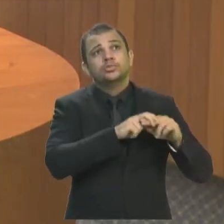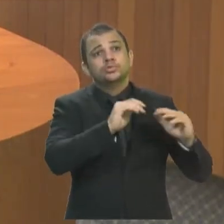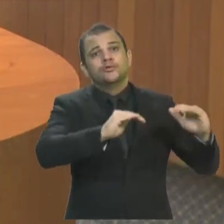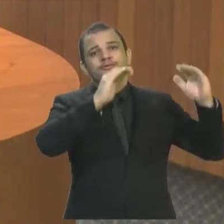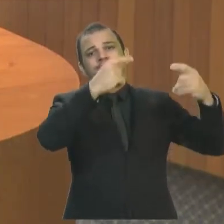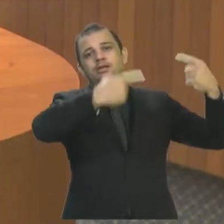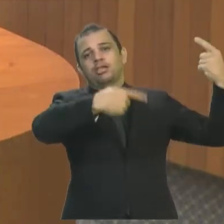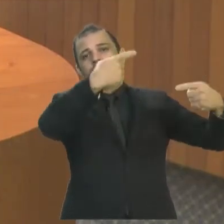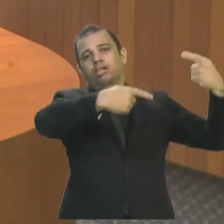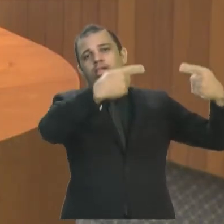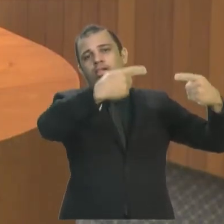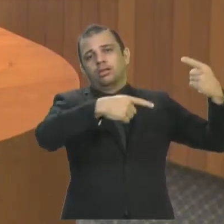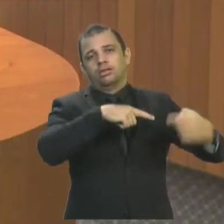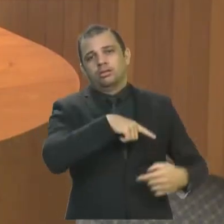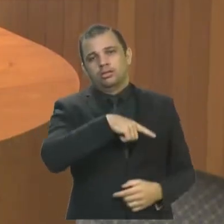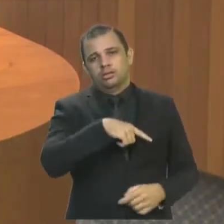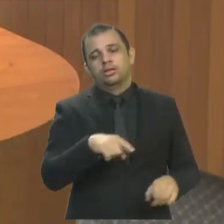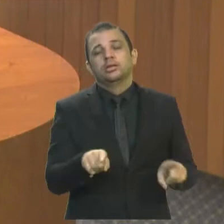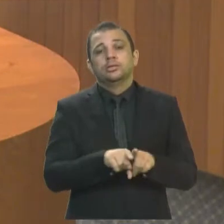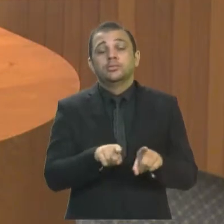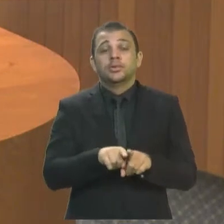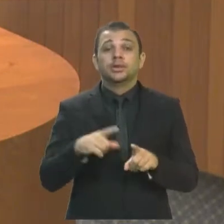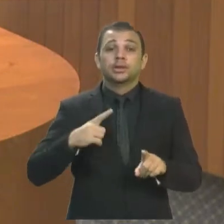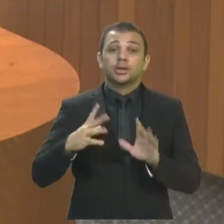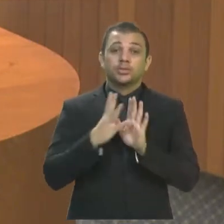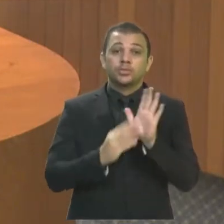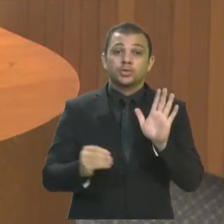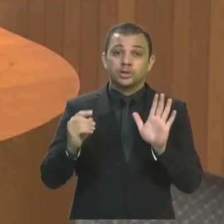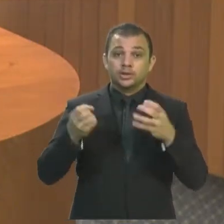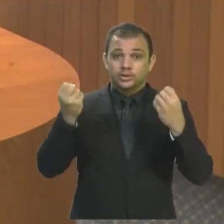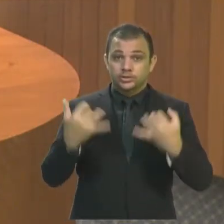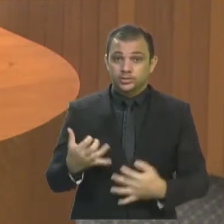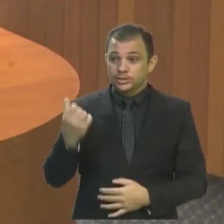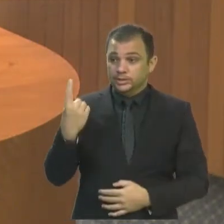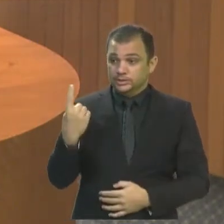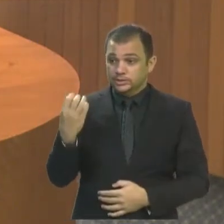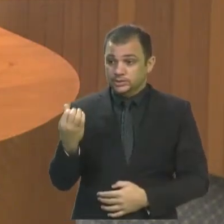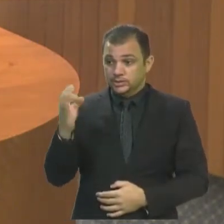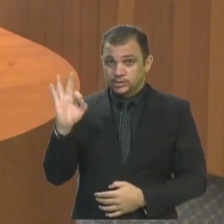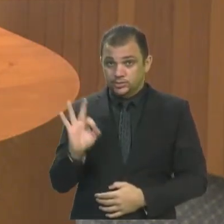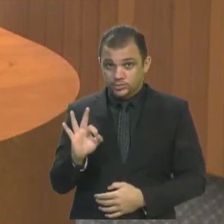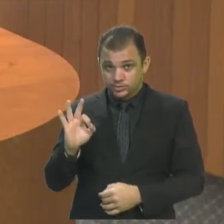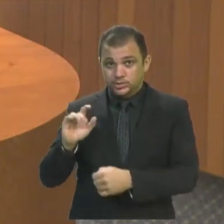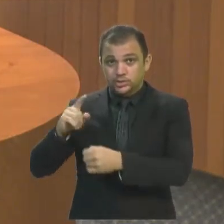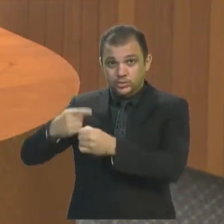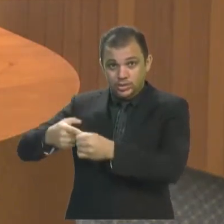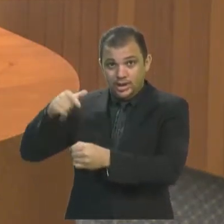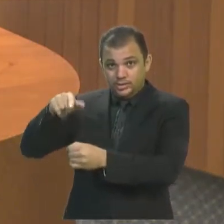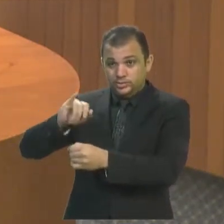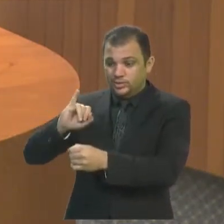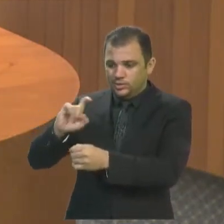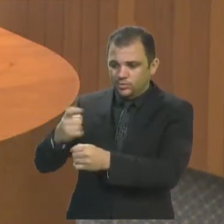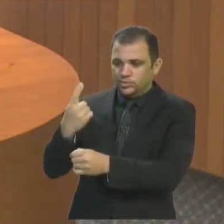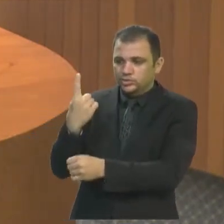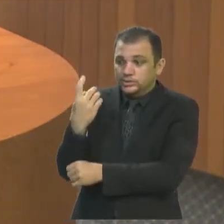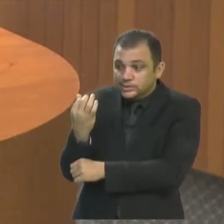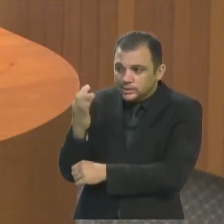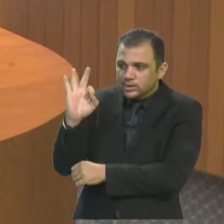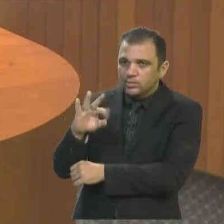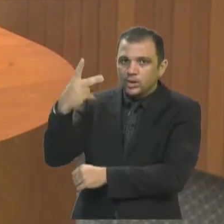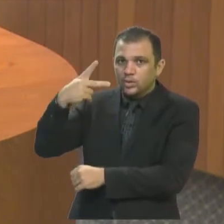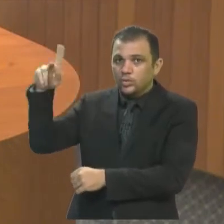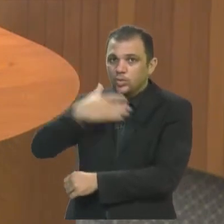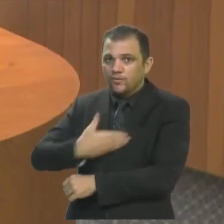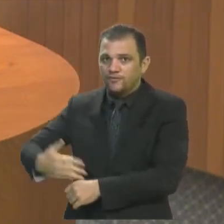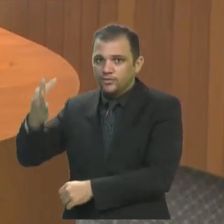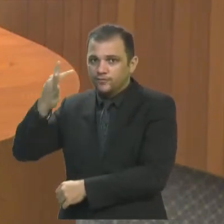que 16% do imposto do combustível é federal. No caso do Maranhão, 30% do imposto